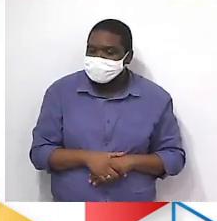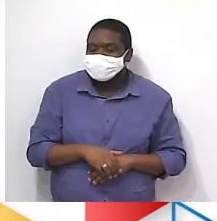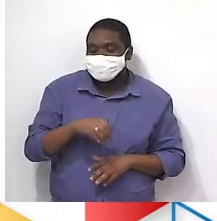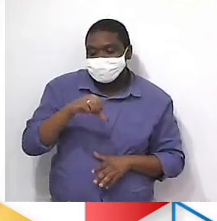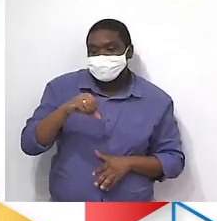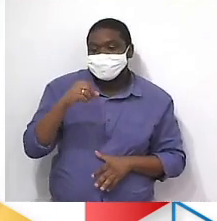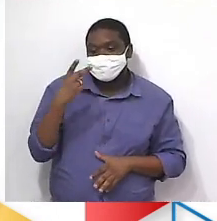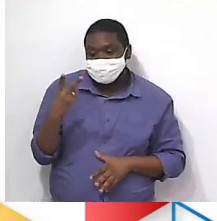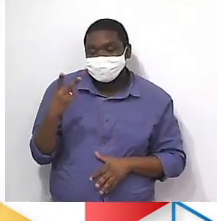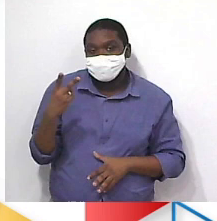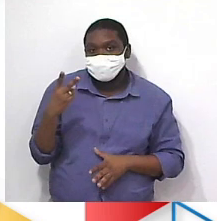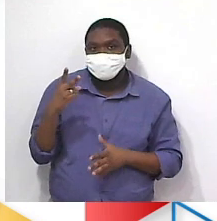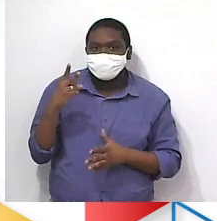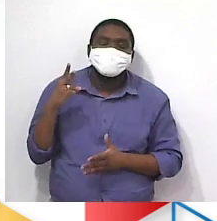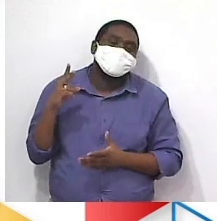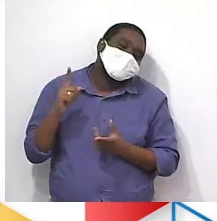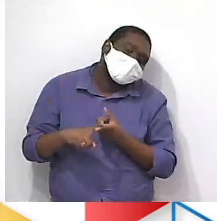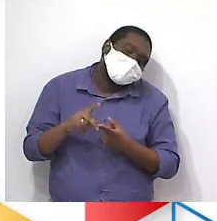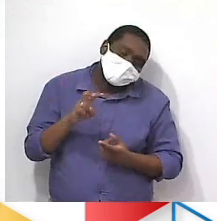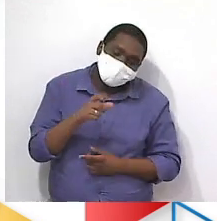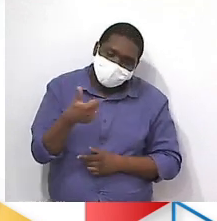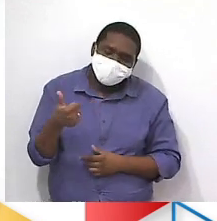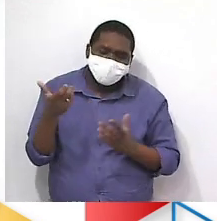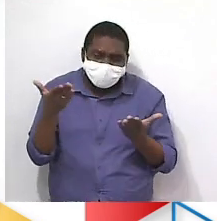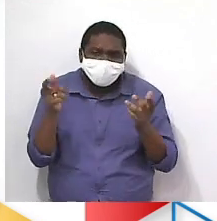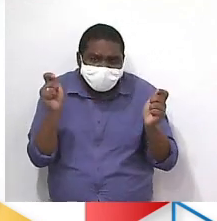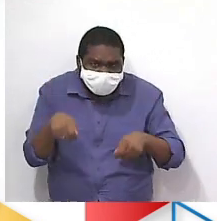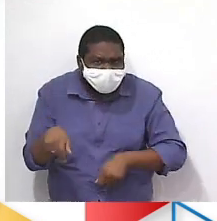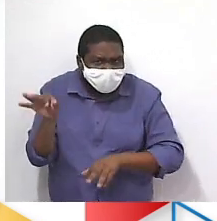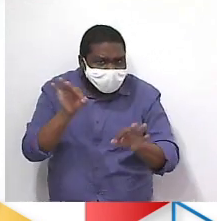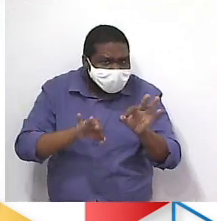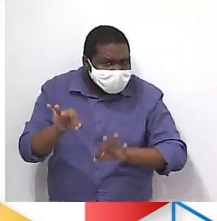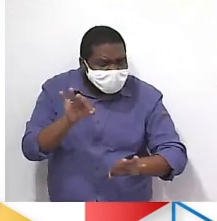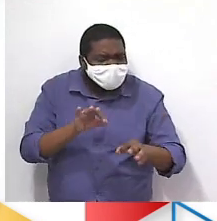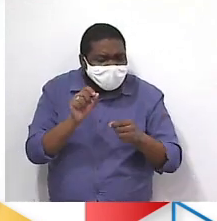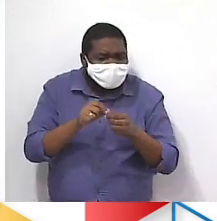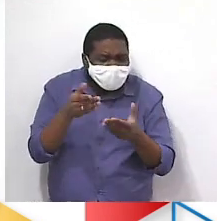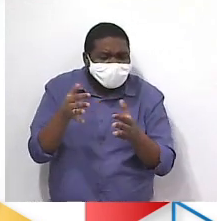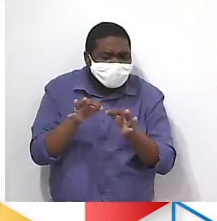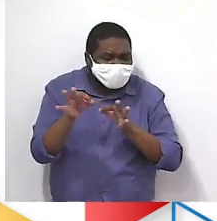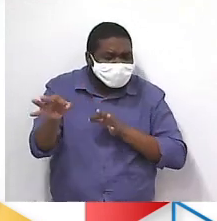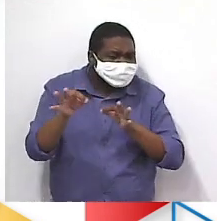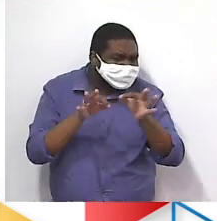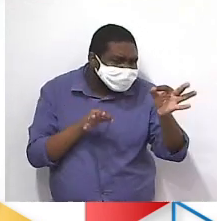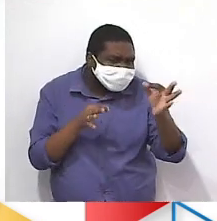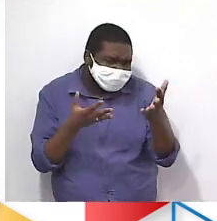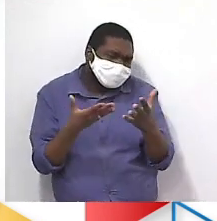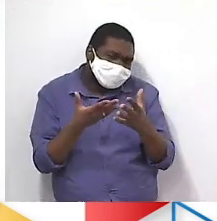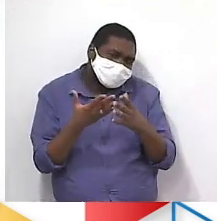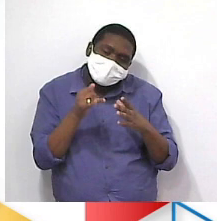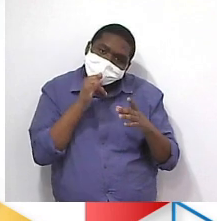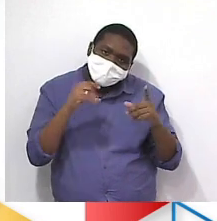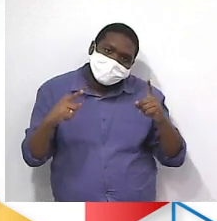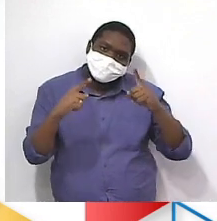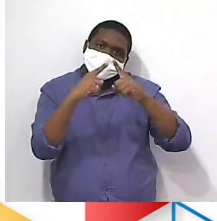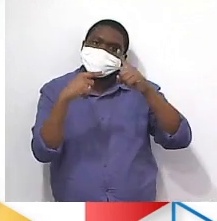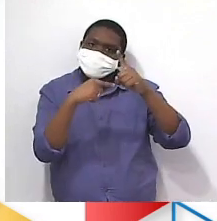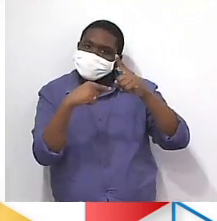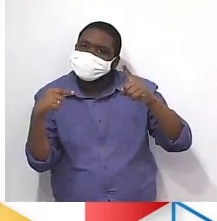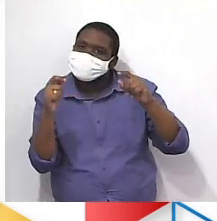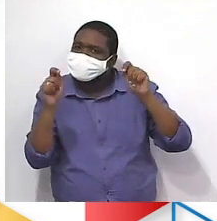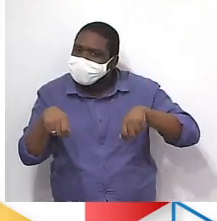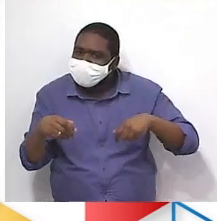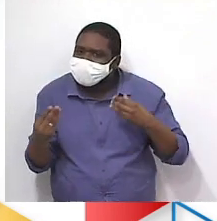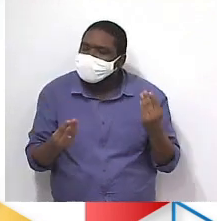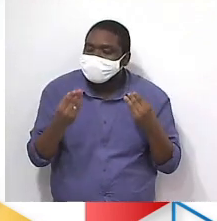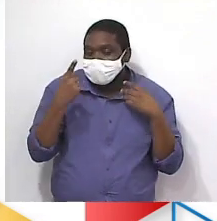92 e 51 centímetros. É possível construir esse triângulo com essas varetas? Com as medidas dessas varetas? Vamos ver